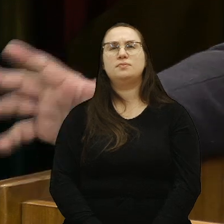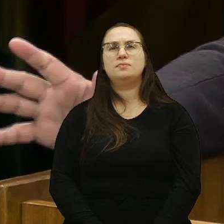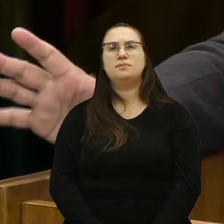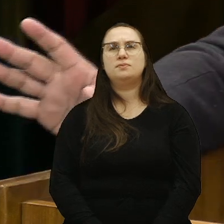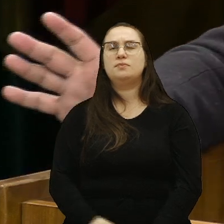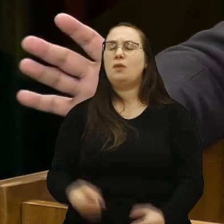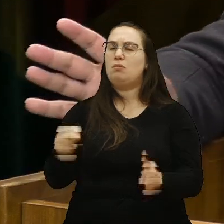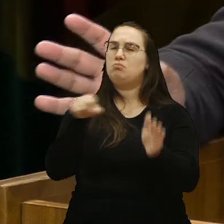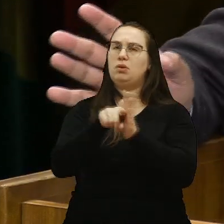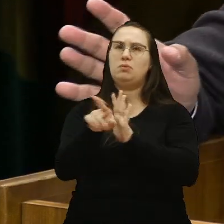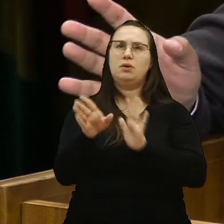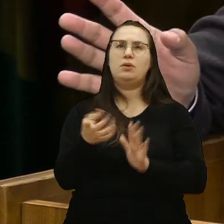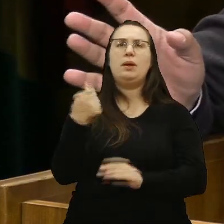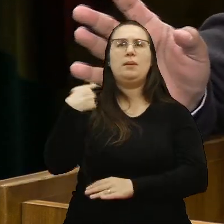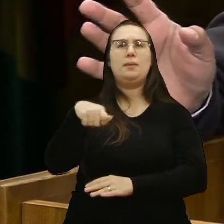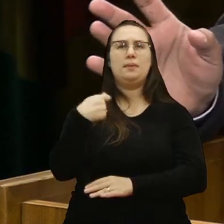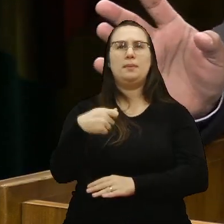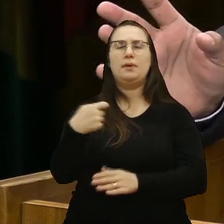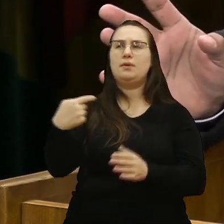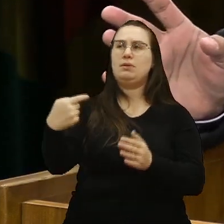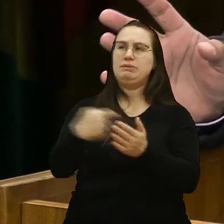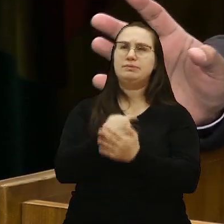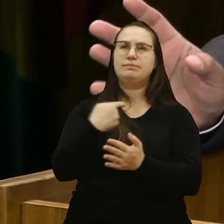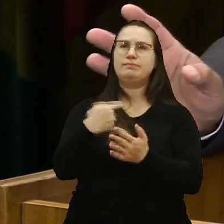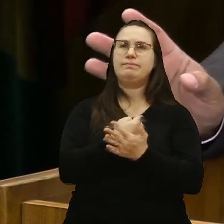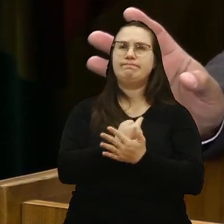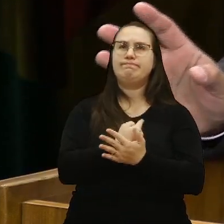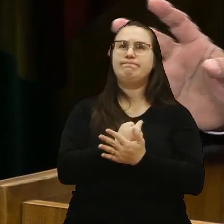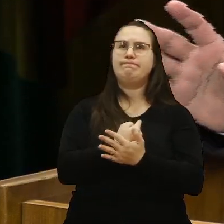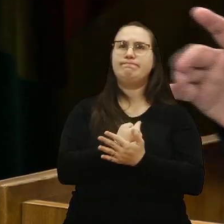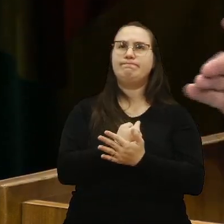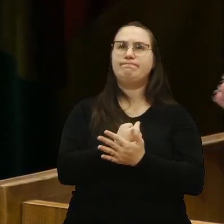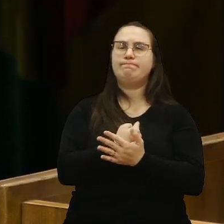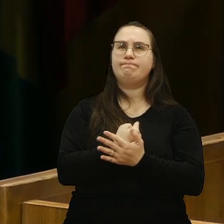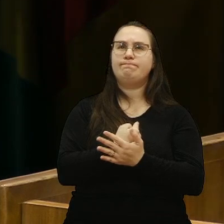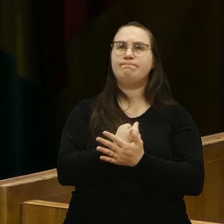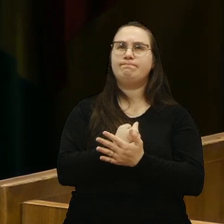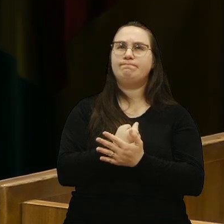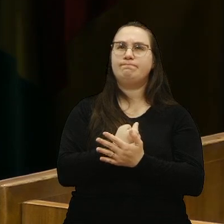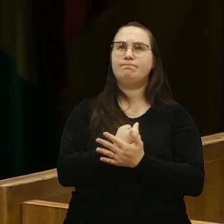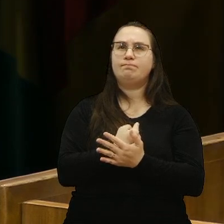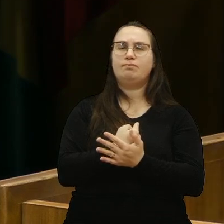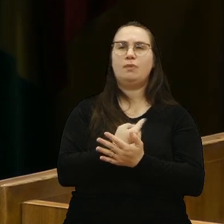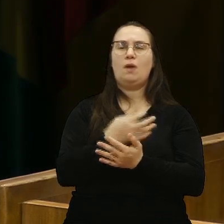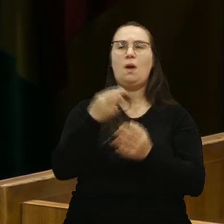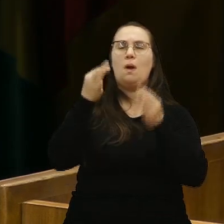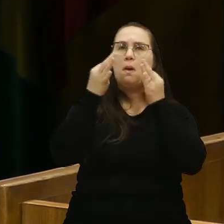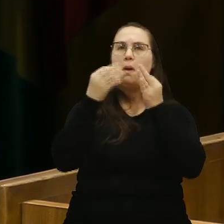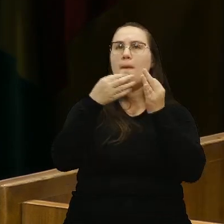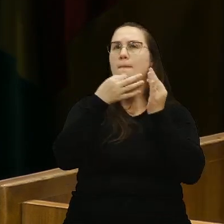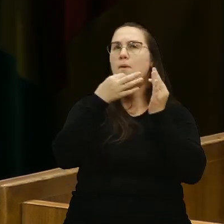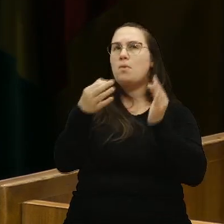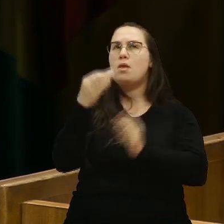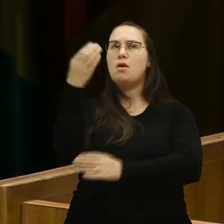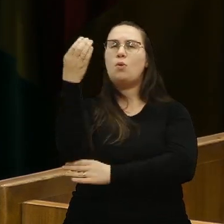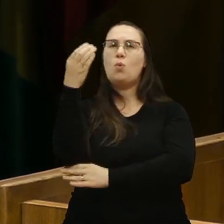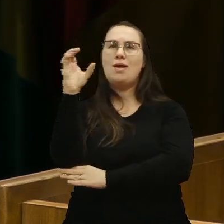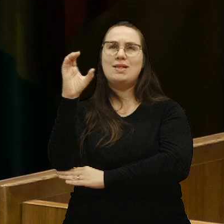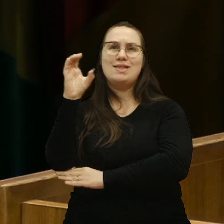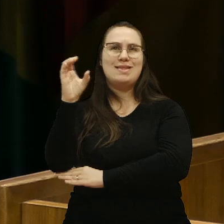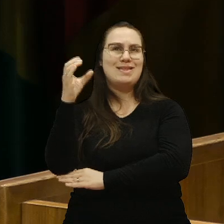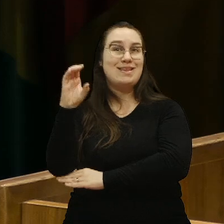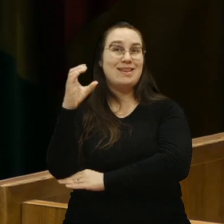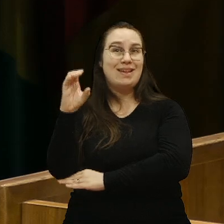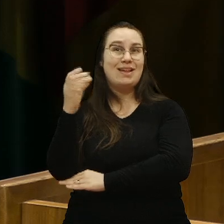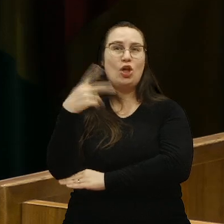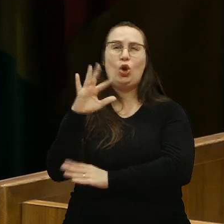É um questionamento que nós precisamos nos fazer, porque aqui, partindo do ponto de vista da ciência, todos